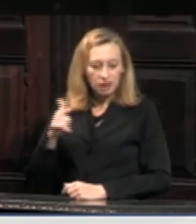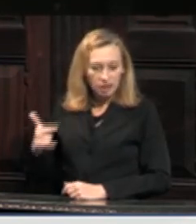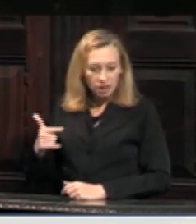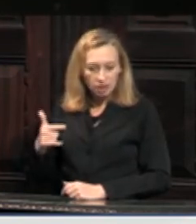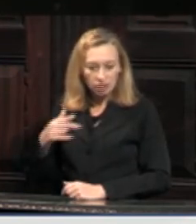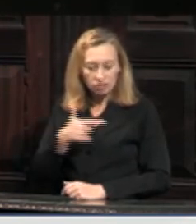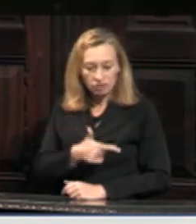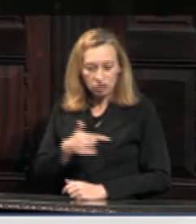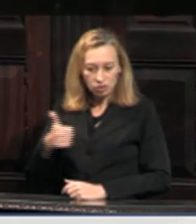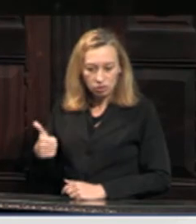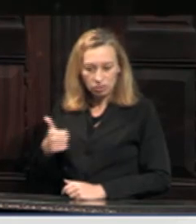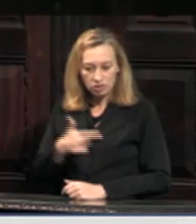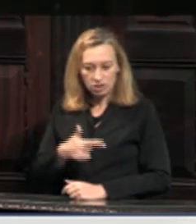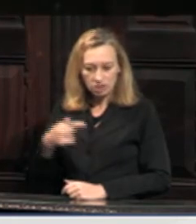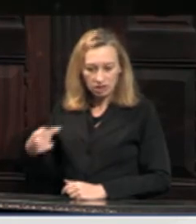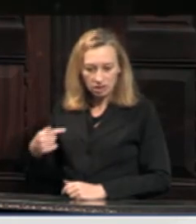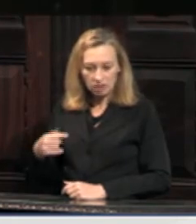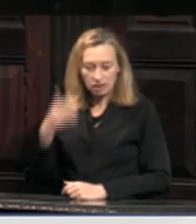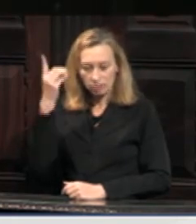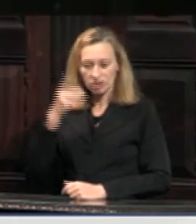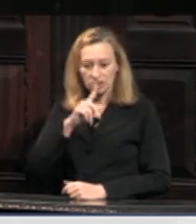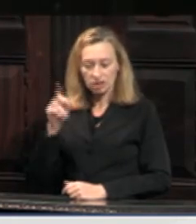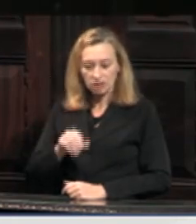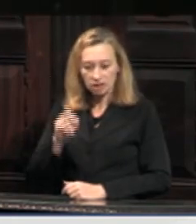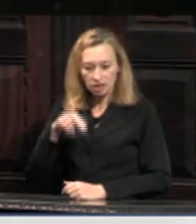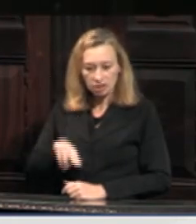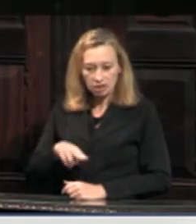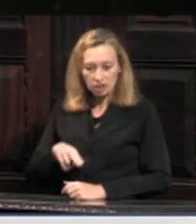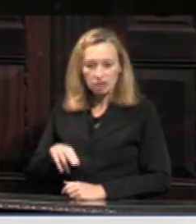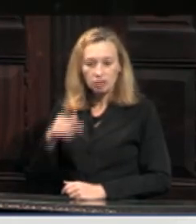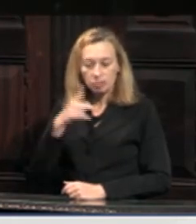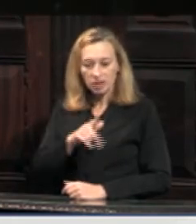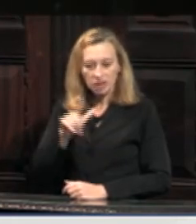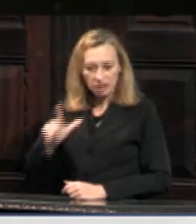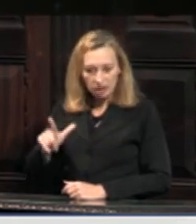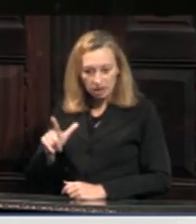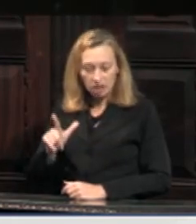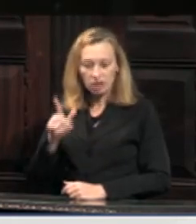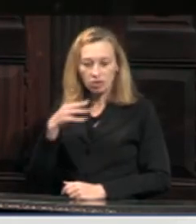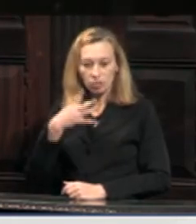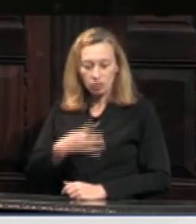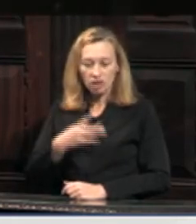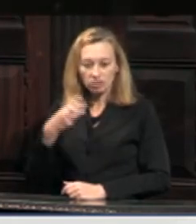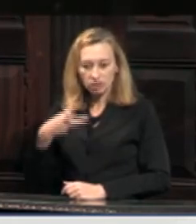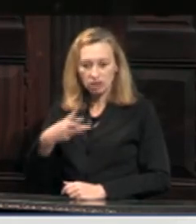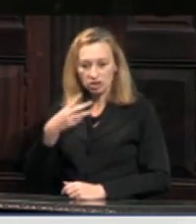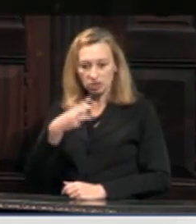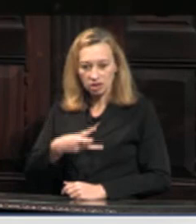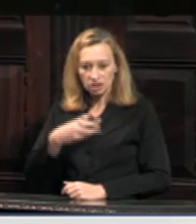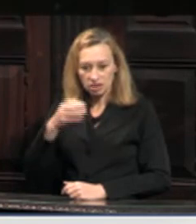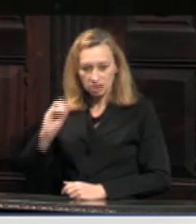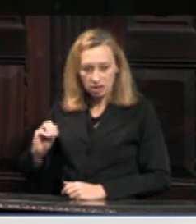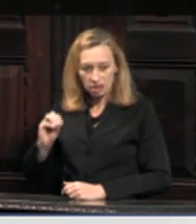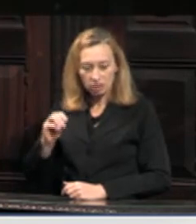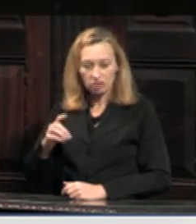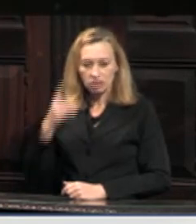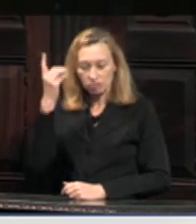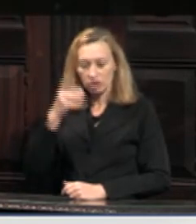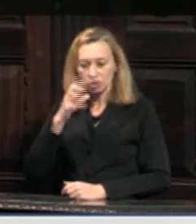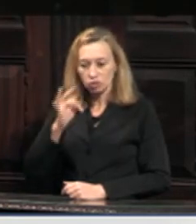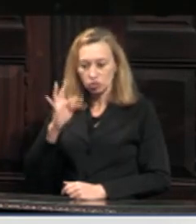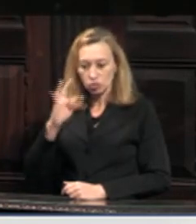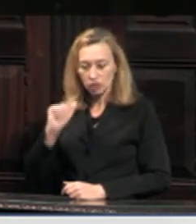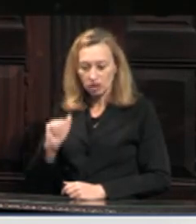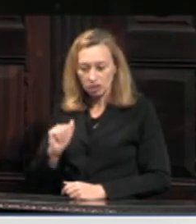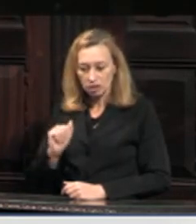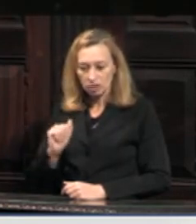3321-2017, deputada Zeidan. PL 4330-2018, deputado Gustavo Tutuca. Em votação em primeira